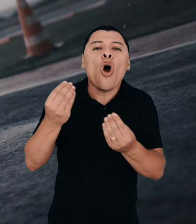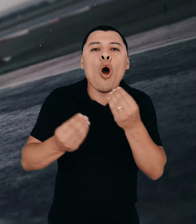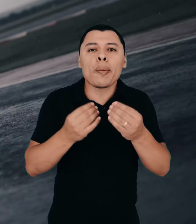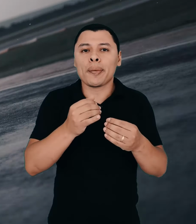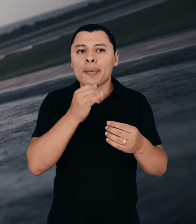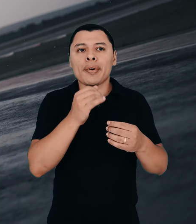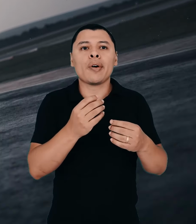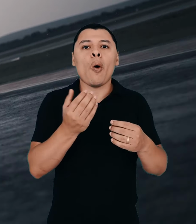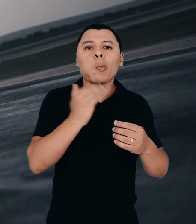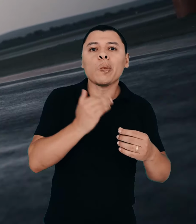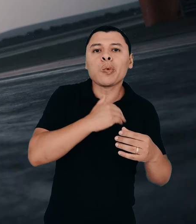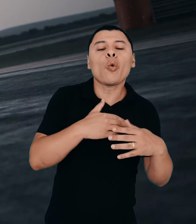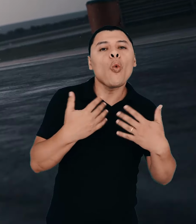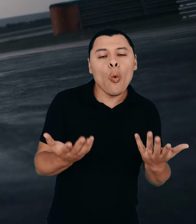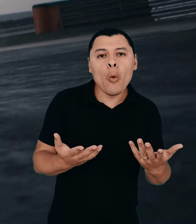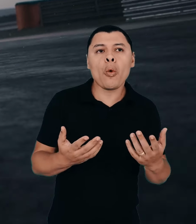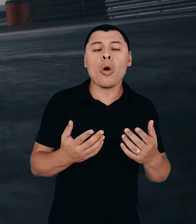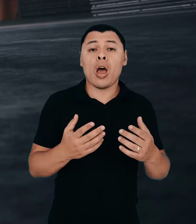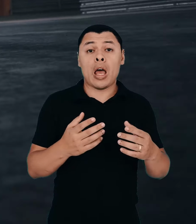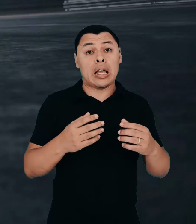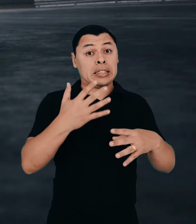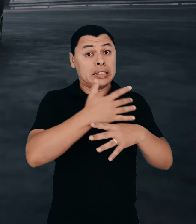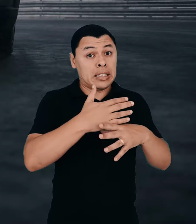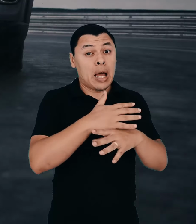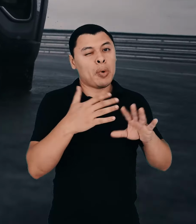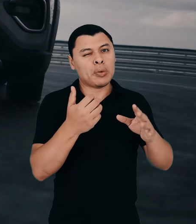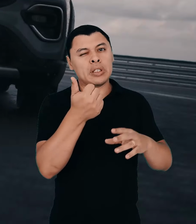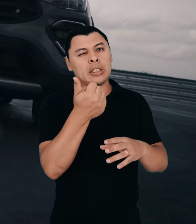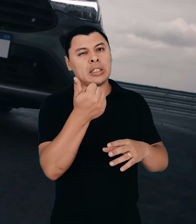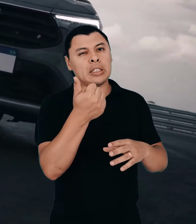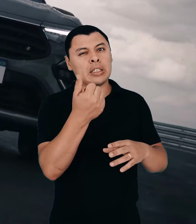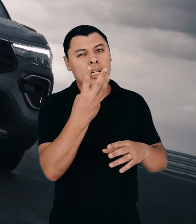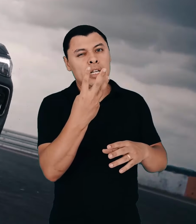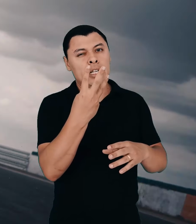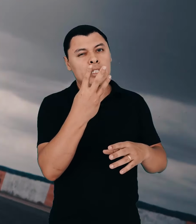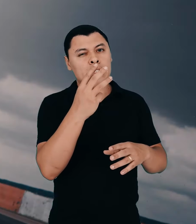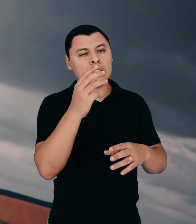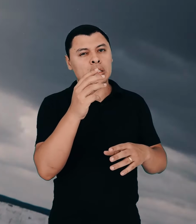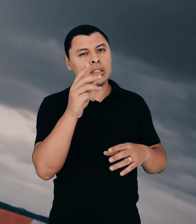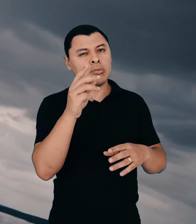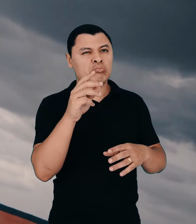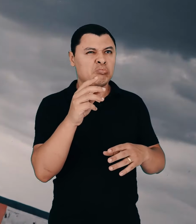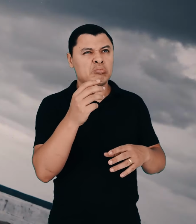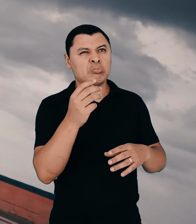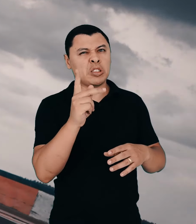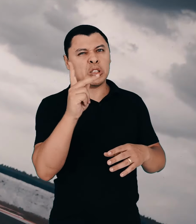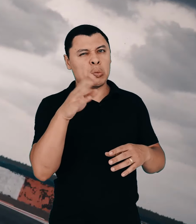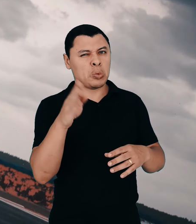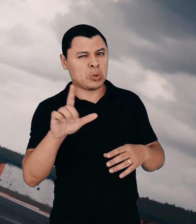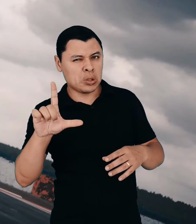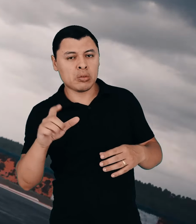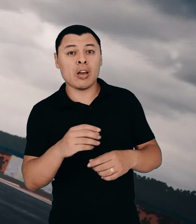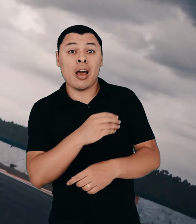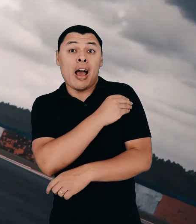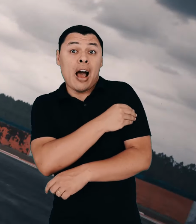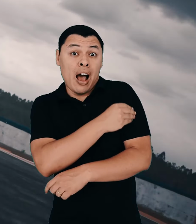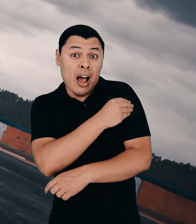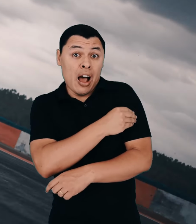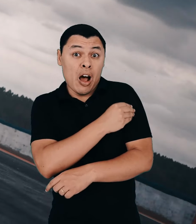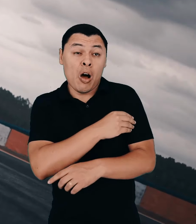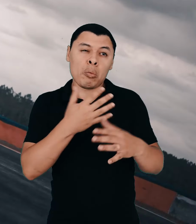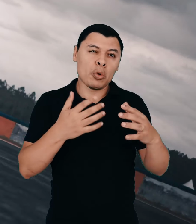aí de consumo misto na cidade de estrada com gasolina são 13 km por litro. Etanol a gente não tem os números, mas suponho que vai estar aí na casa